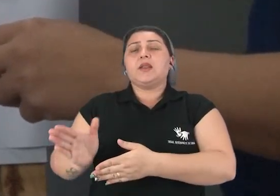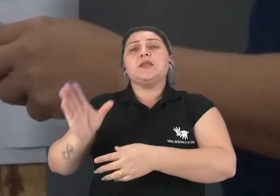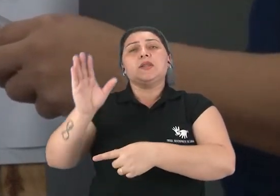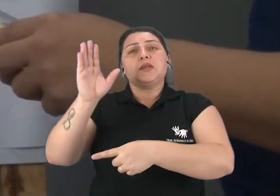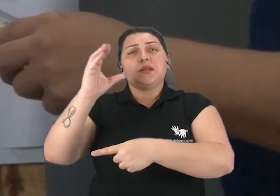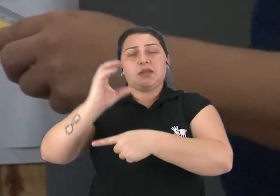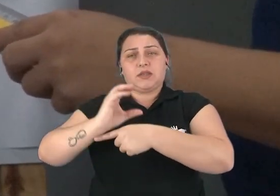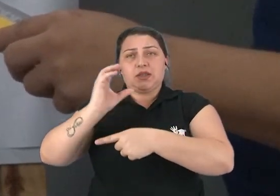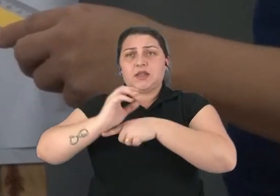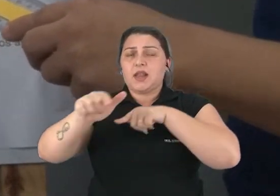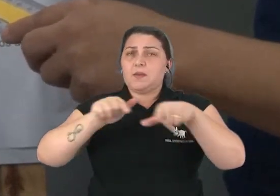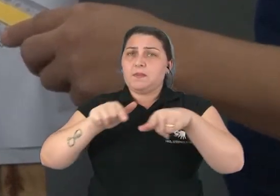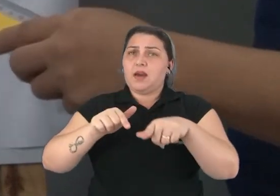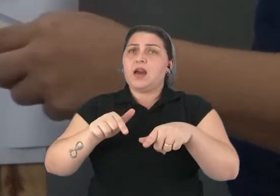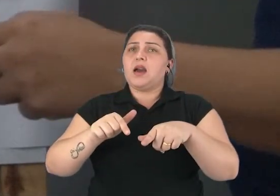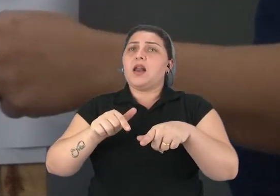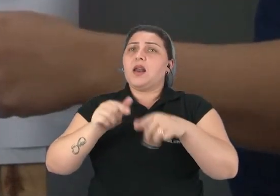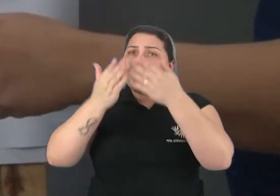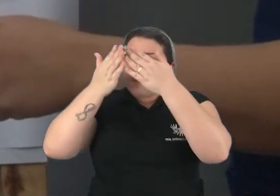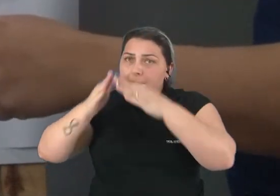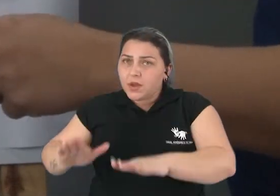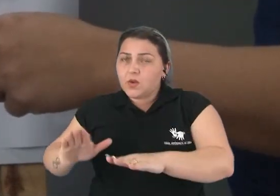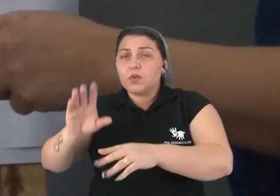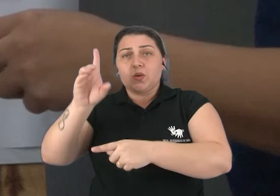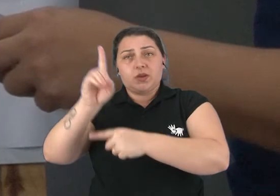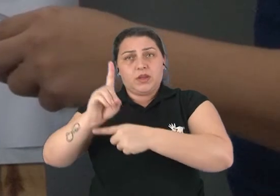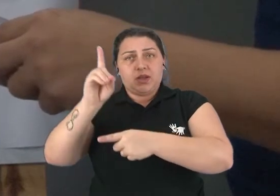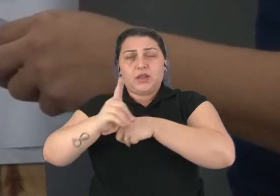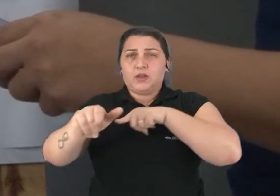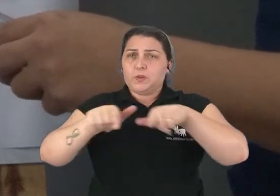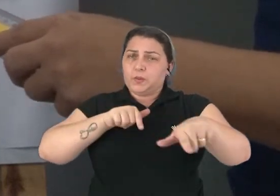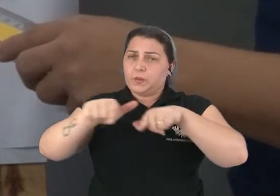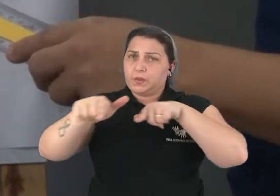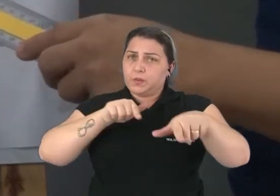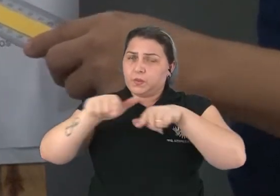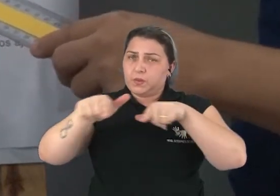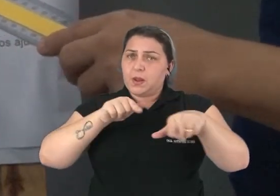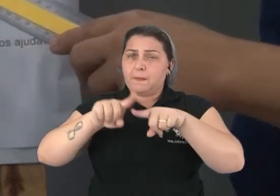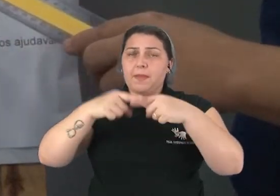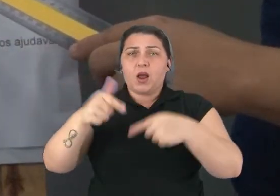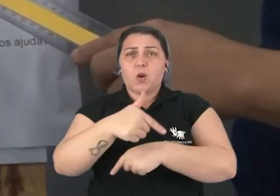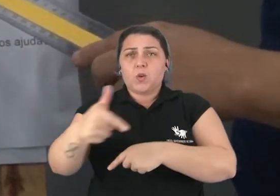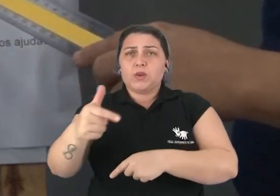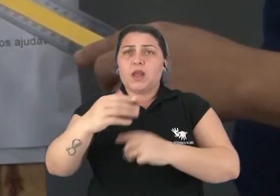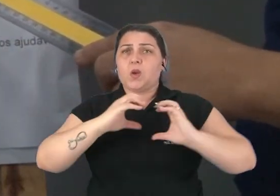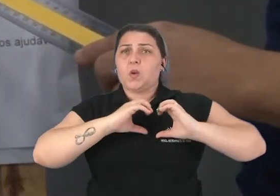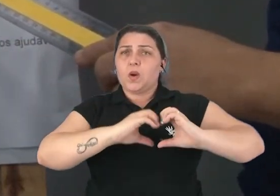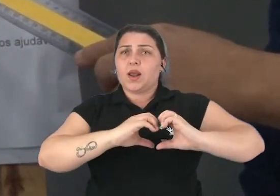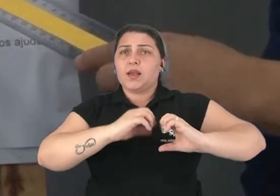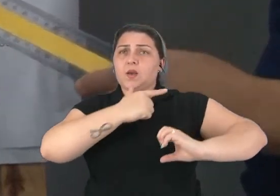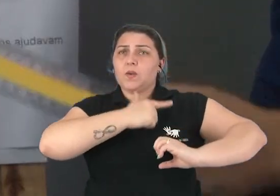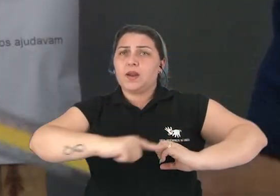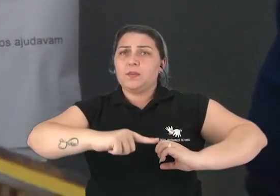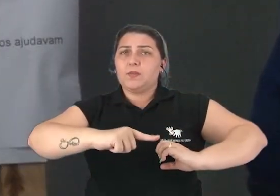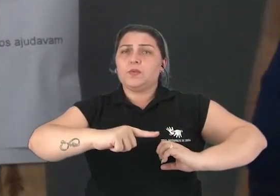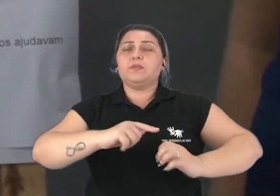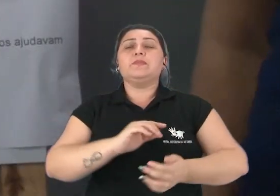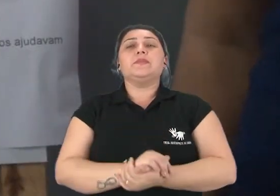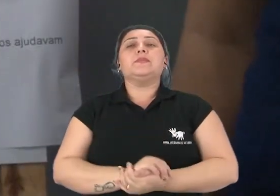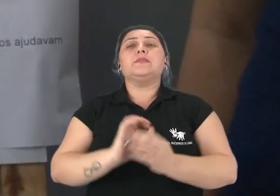trabalha muito e é honesto. Ou D, trabalha muito, mas não tem coração puro.